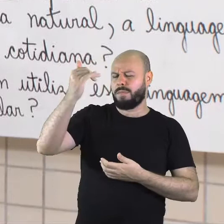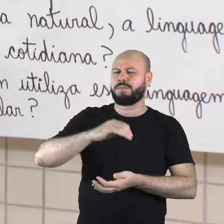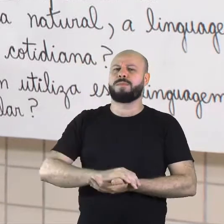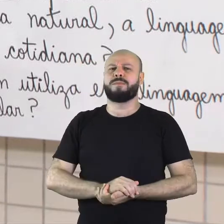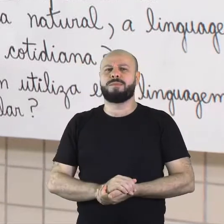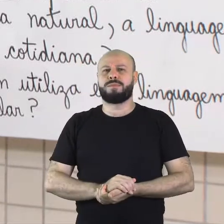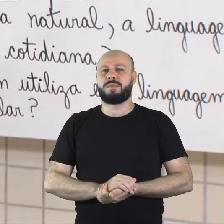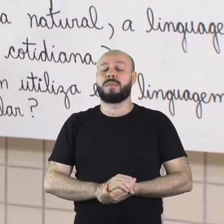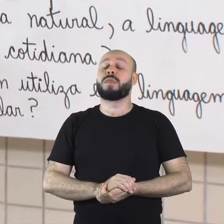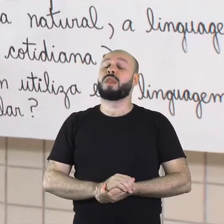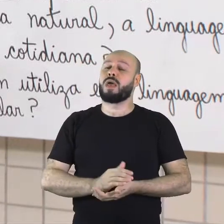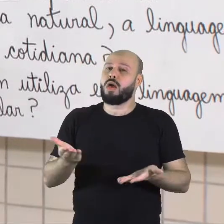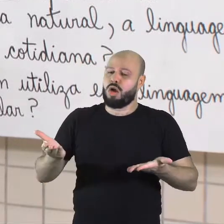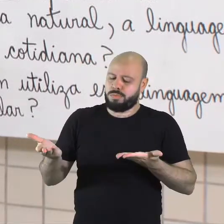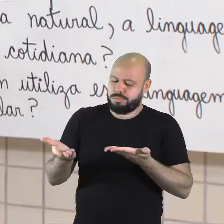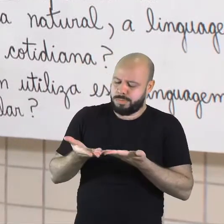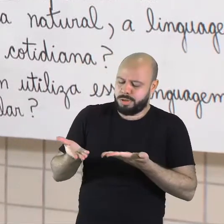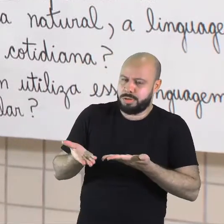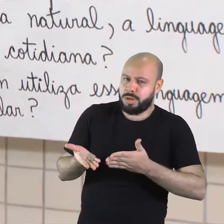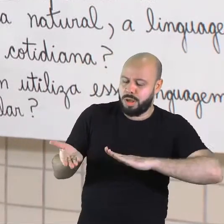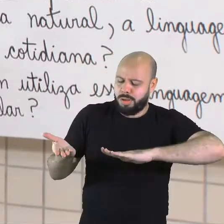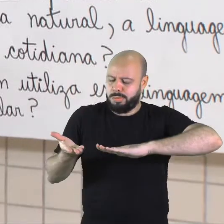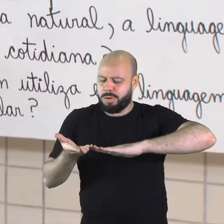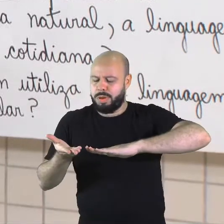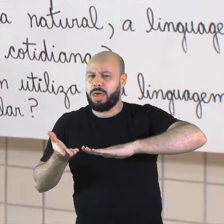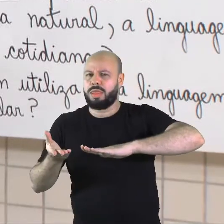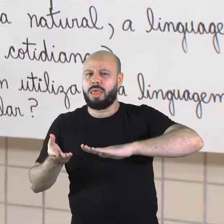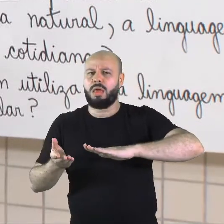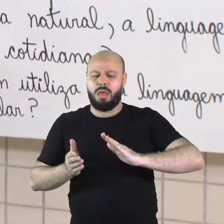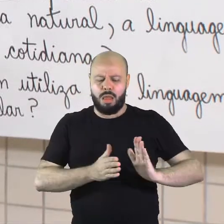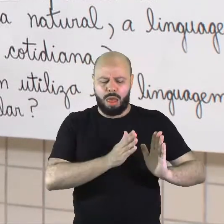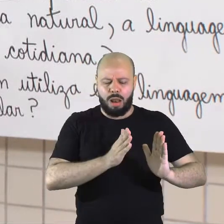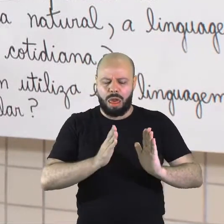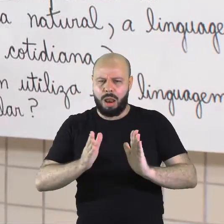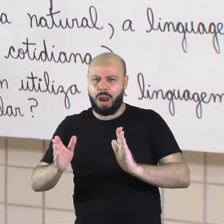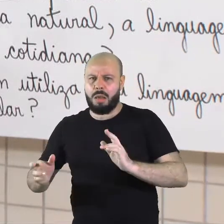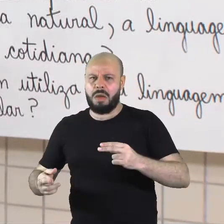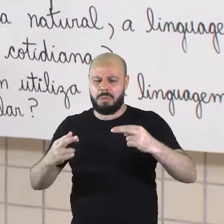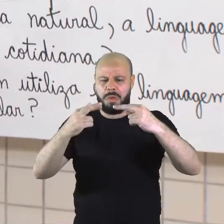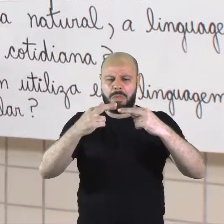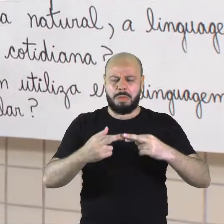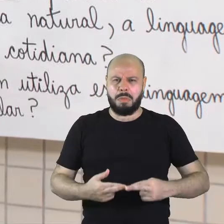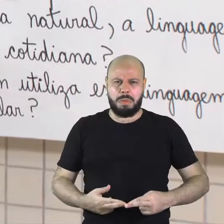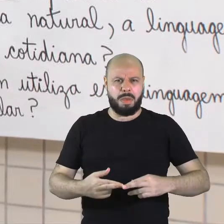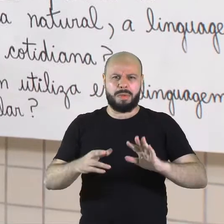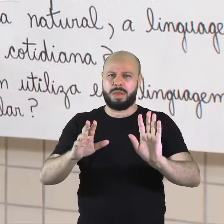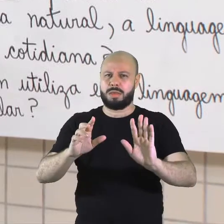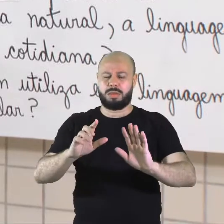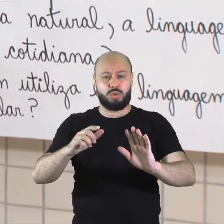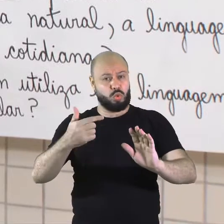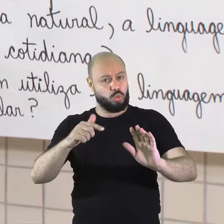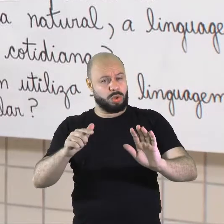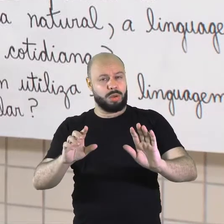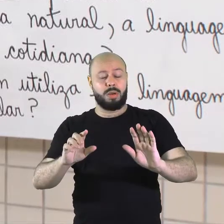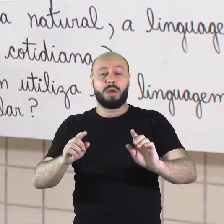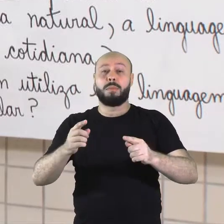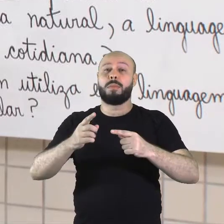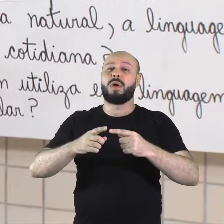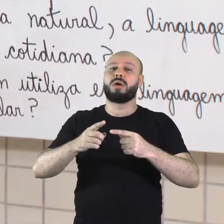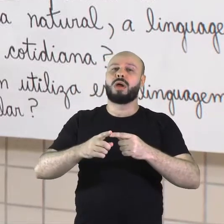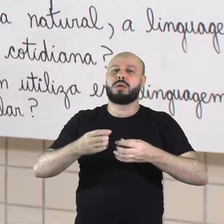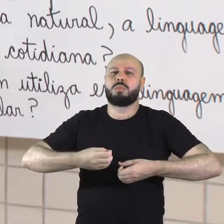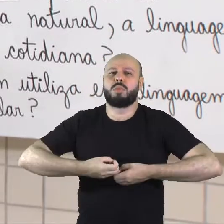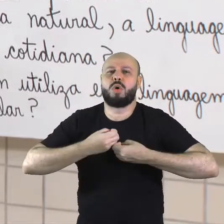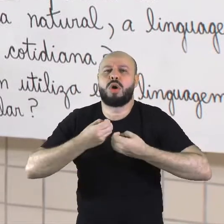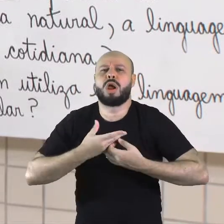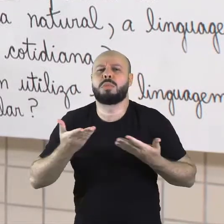poemas contemporâneos, não tem toda aquela segmentação de rima, porque os poemas contemporâneos, eles têm